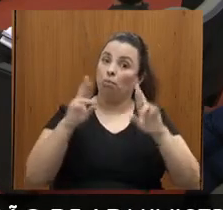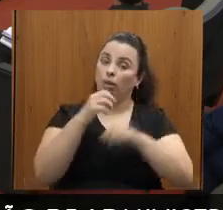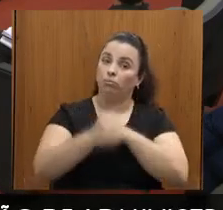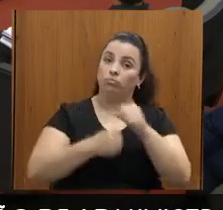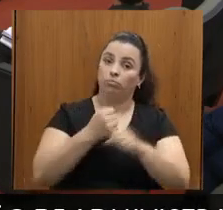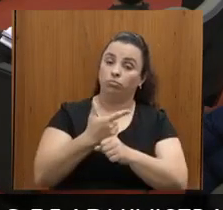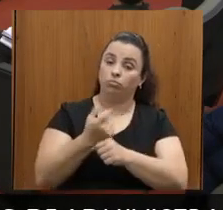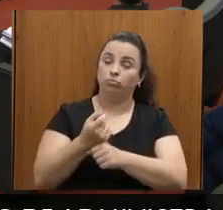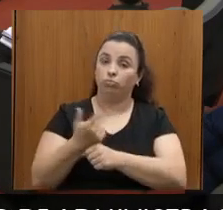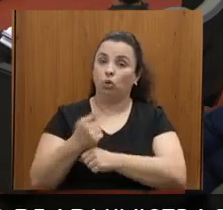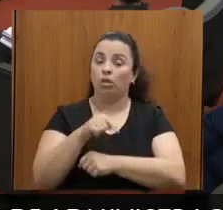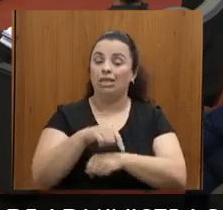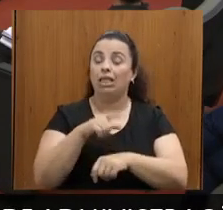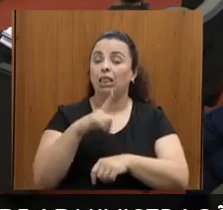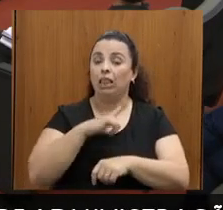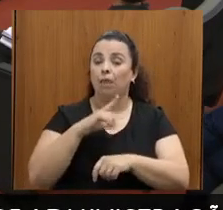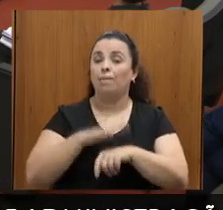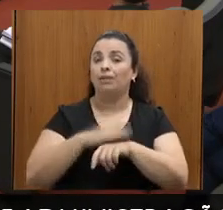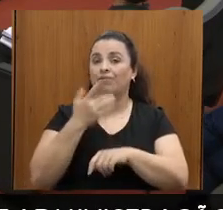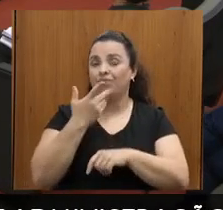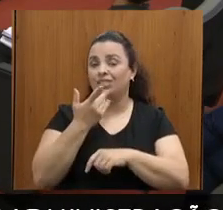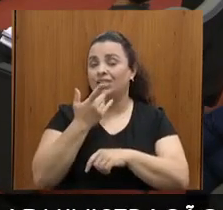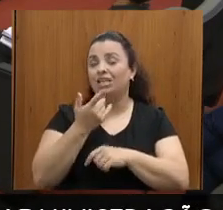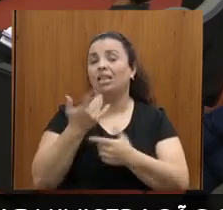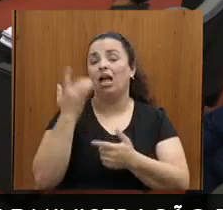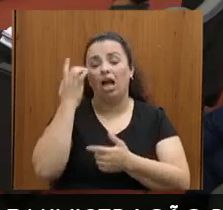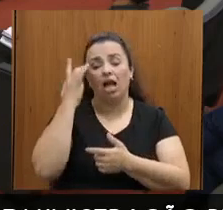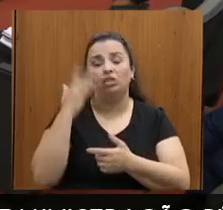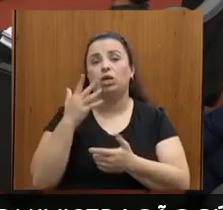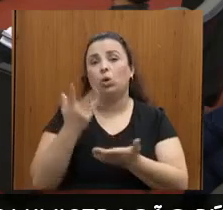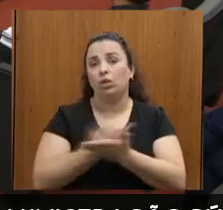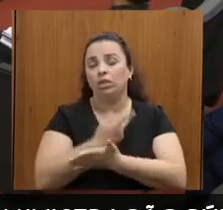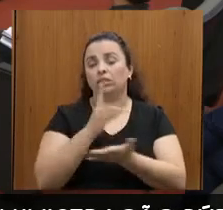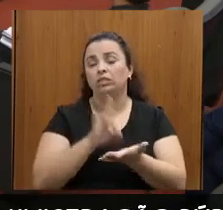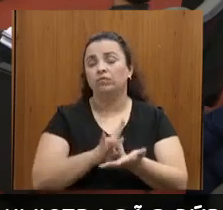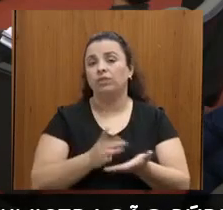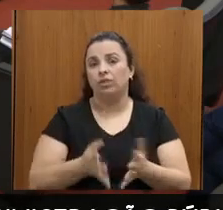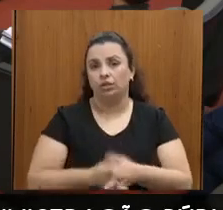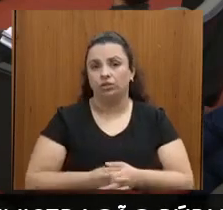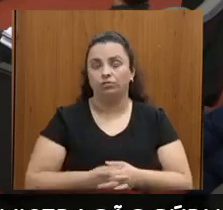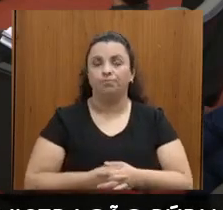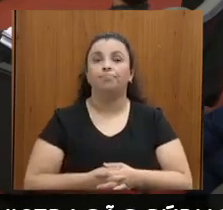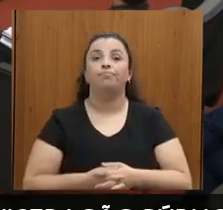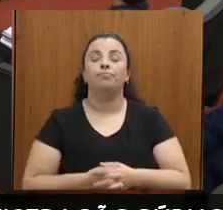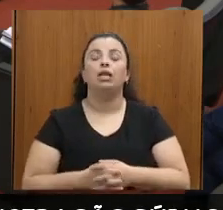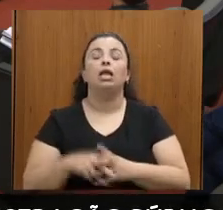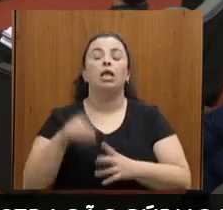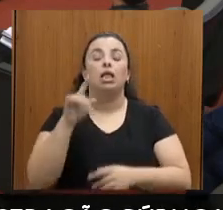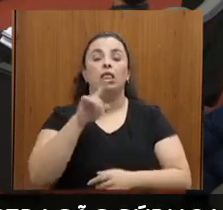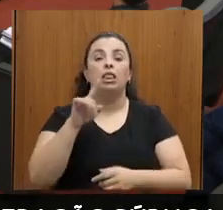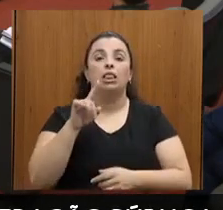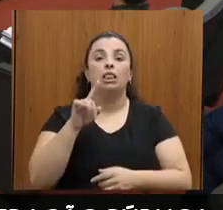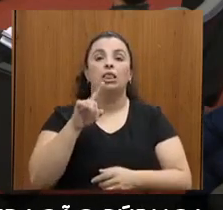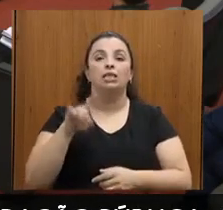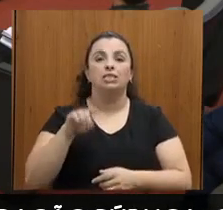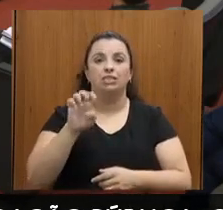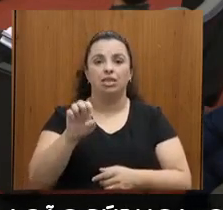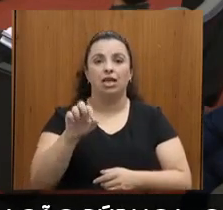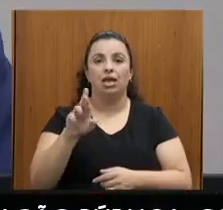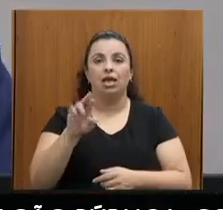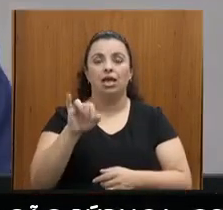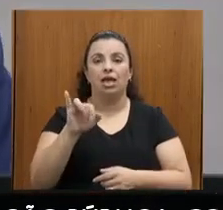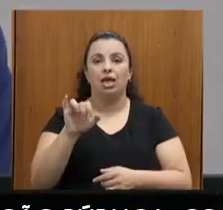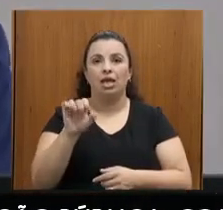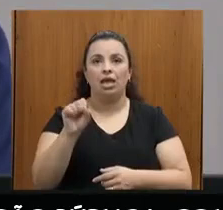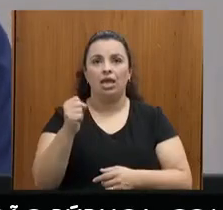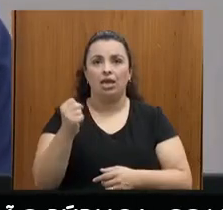facilitadas. Muito bem, deputado Marquinho. Com a palavra do deputado Zé Reis, me foi trazida